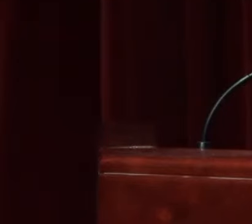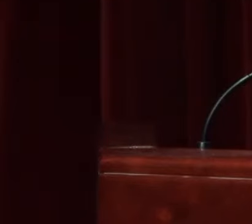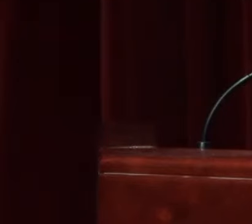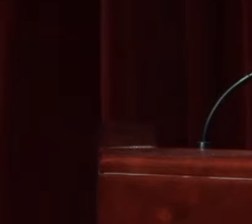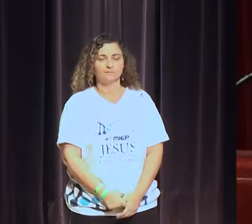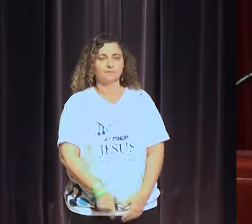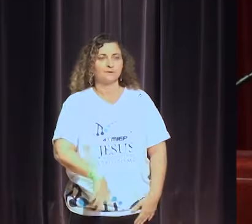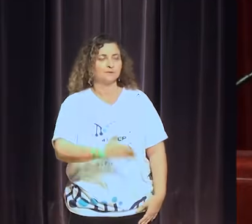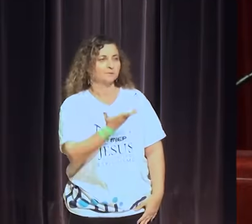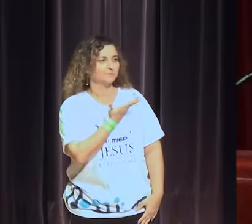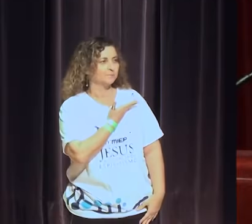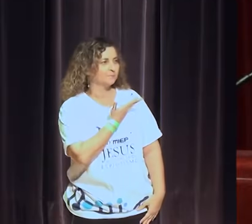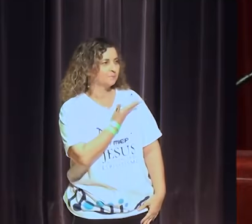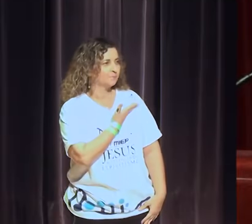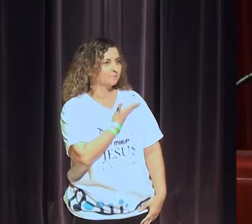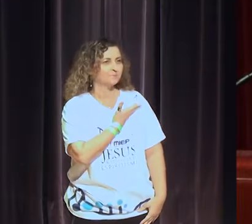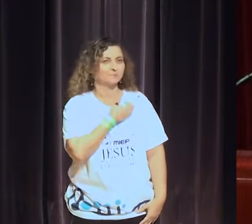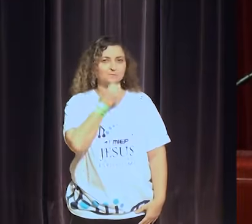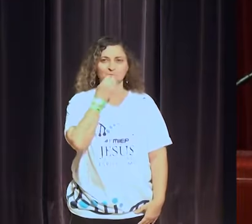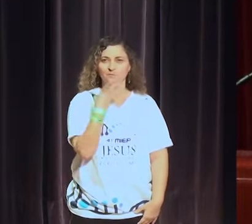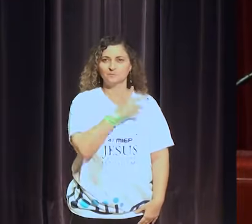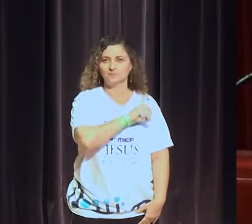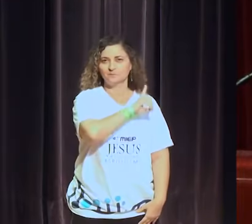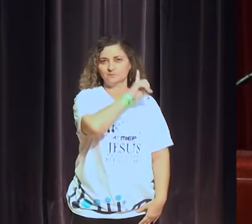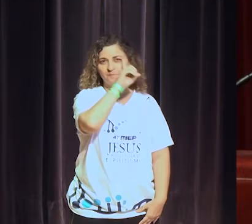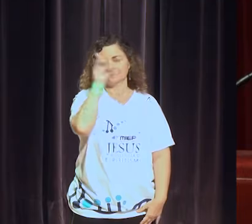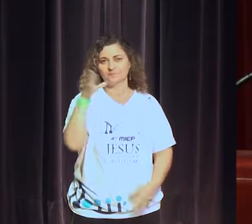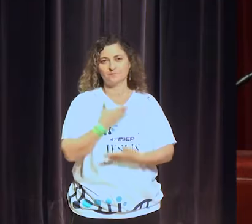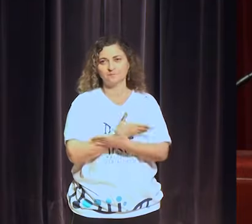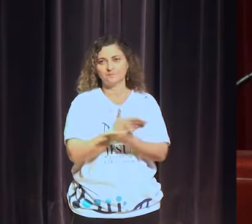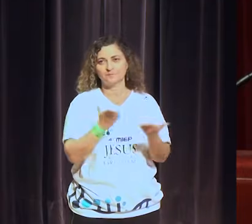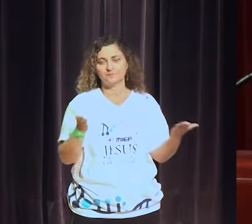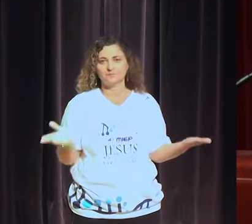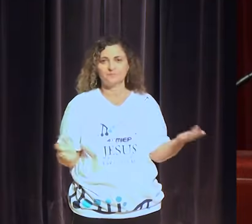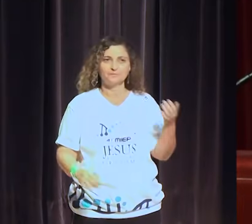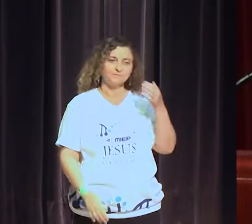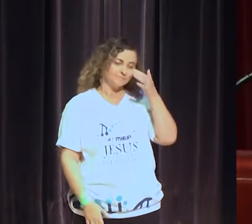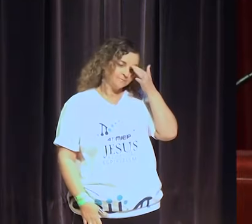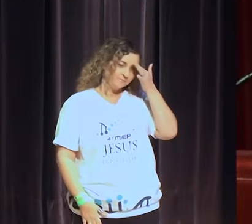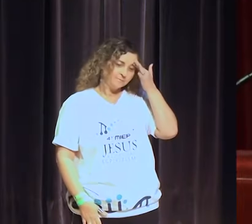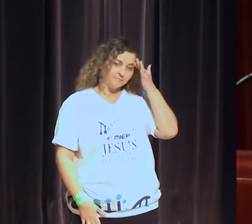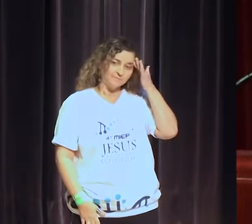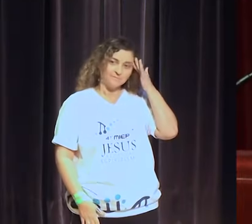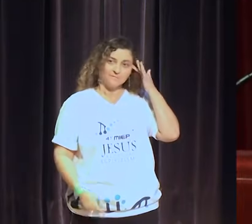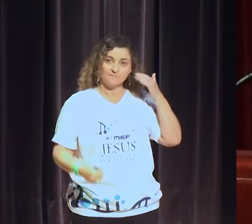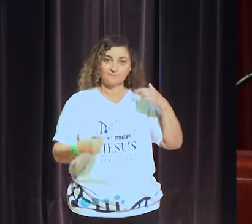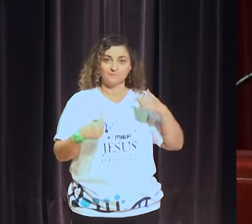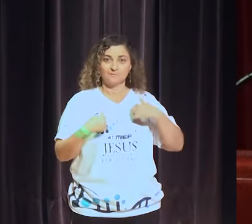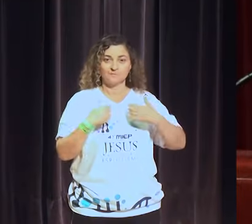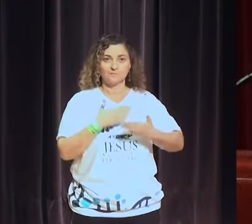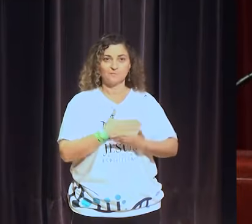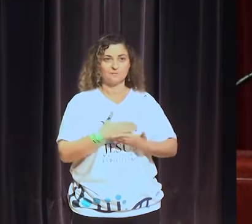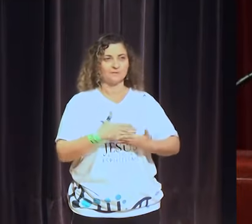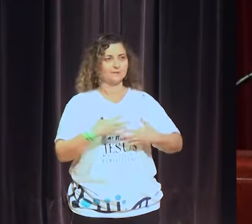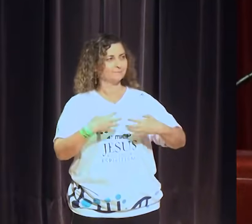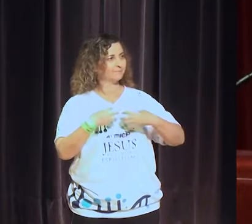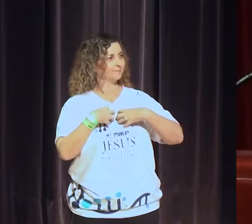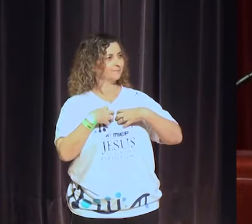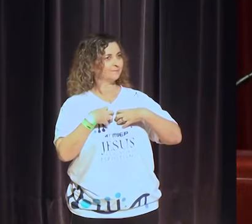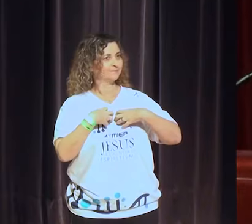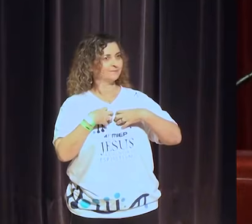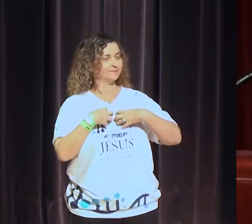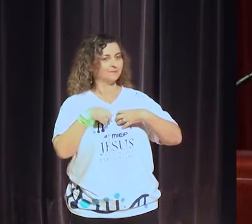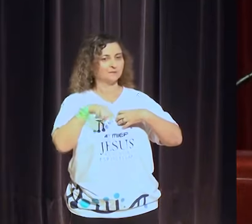Caras amigas e amigos, um bom dia para todos. Hoje eu já comecei a sentir um pouco o clima de Campina